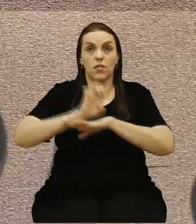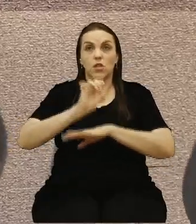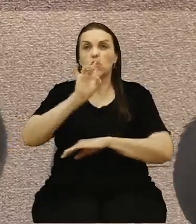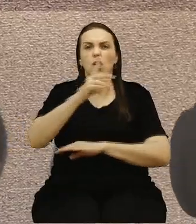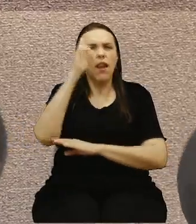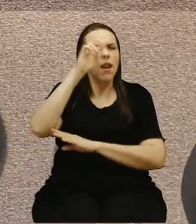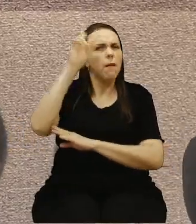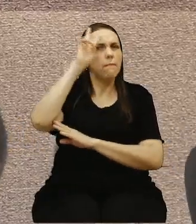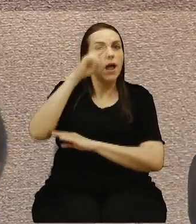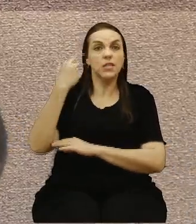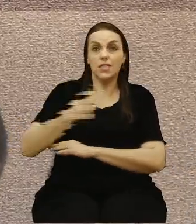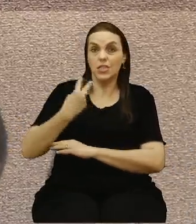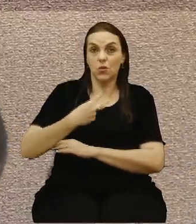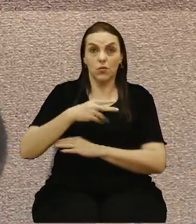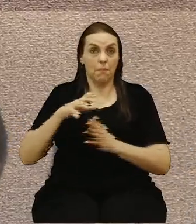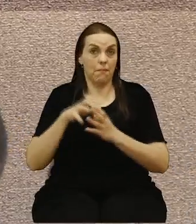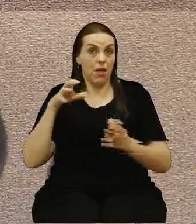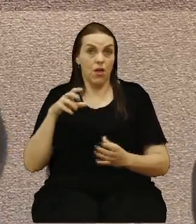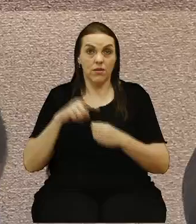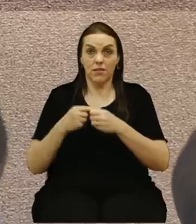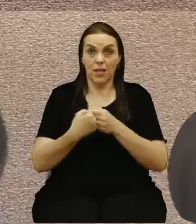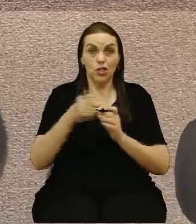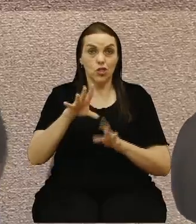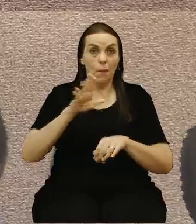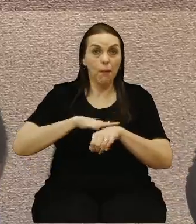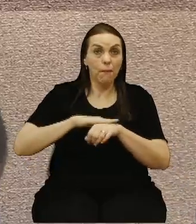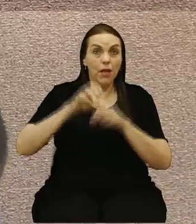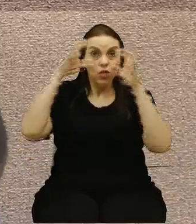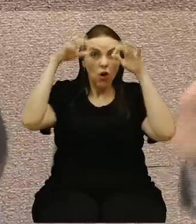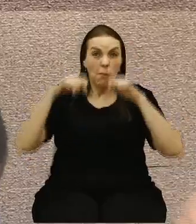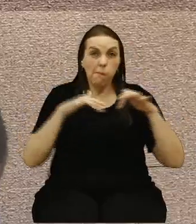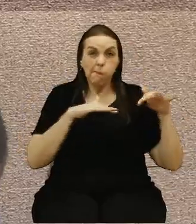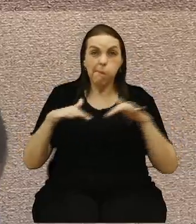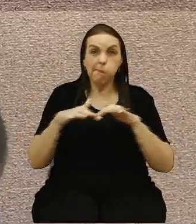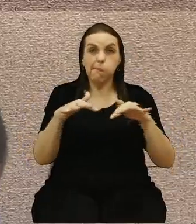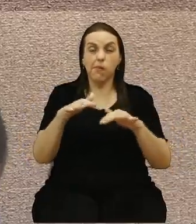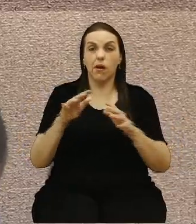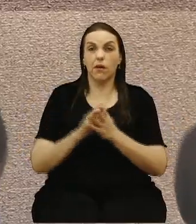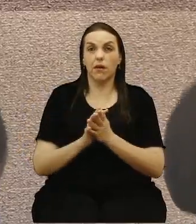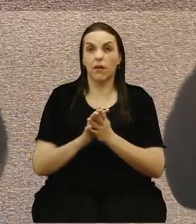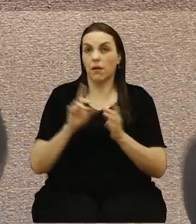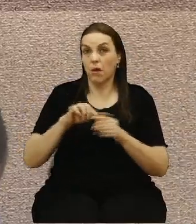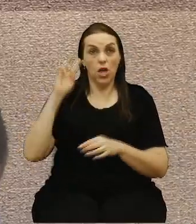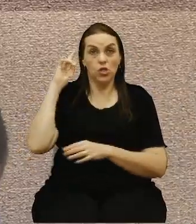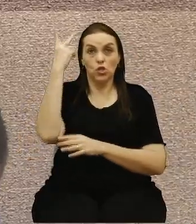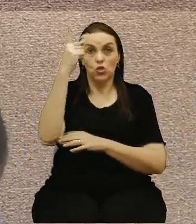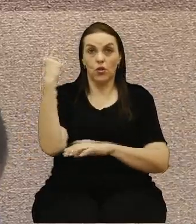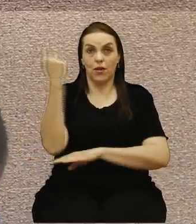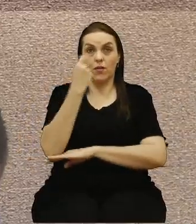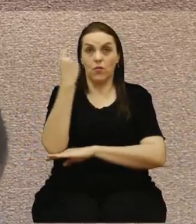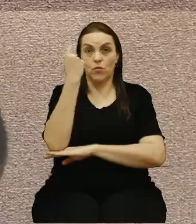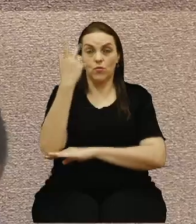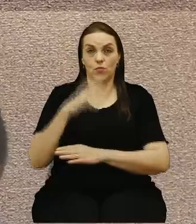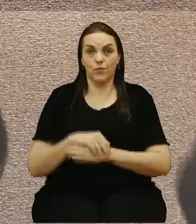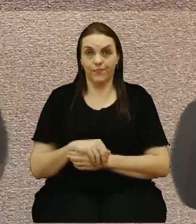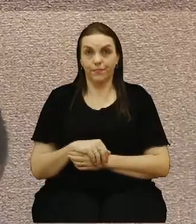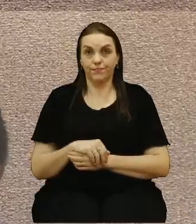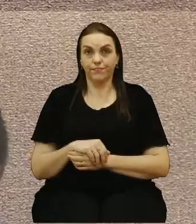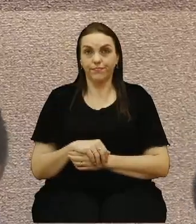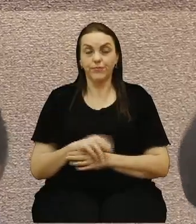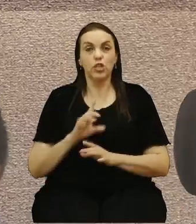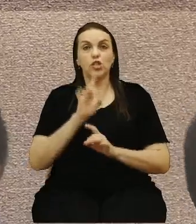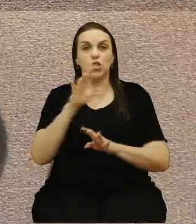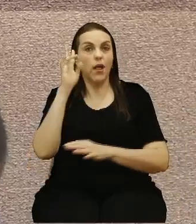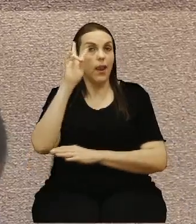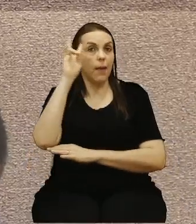que era a segunda maior cidade do estado quando teve a maior catástrofe da Serra, da história do Rio Grande do Sul. A gente só